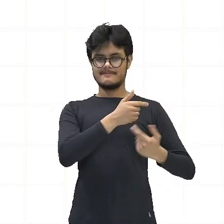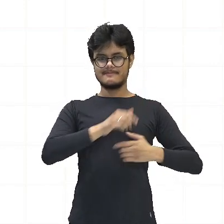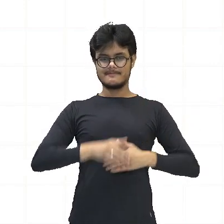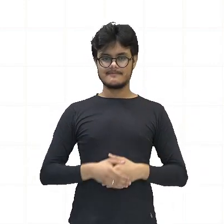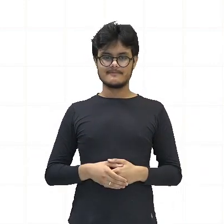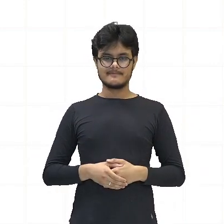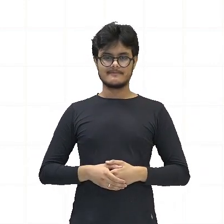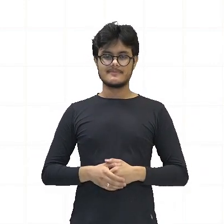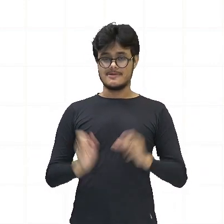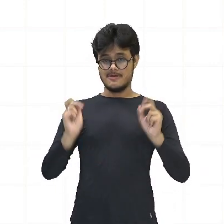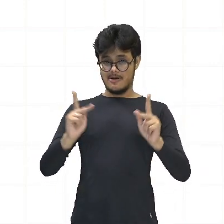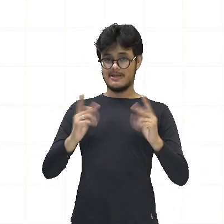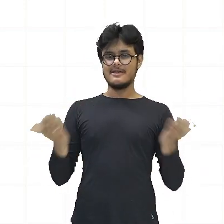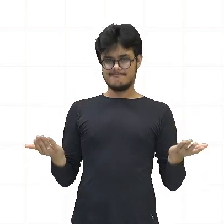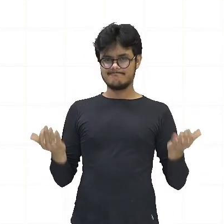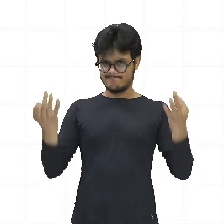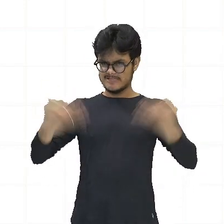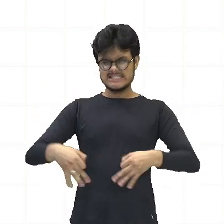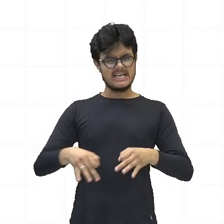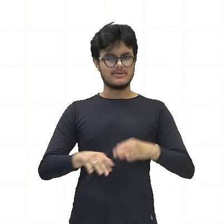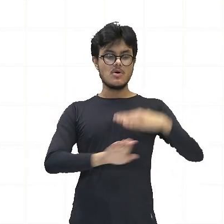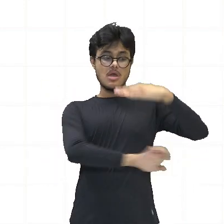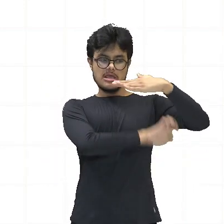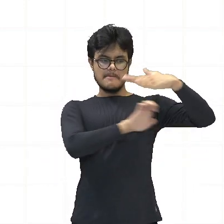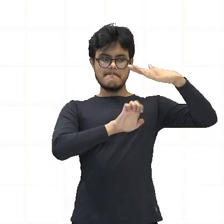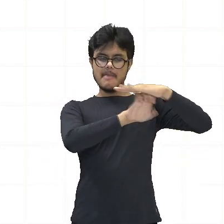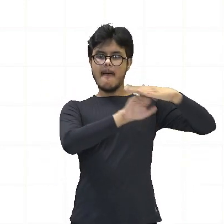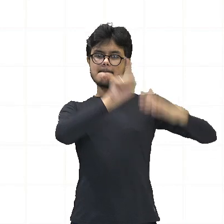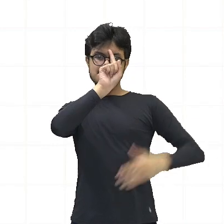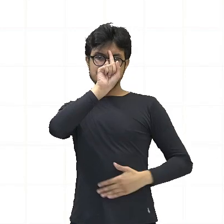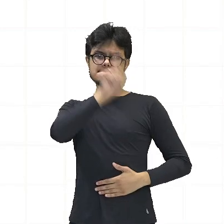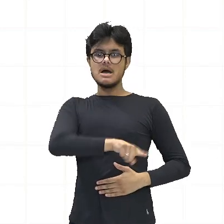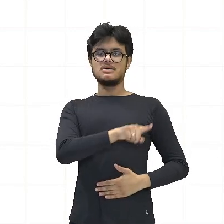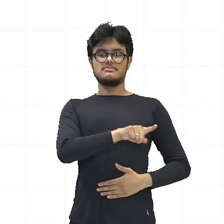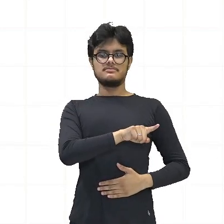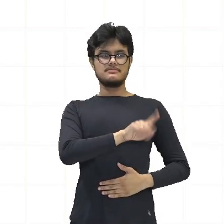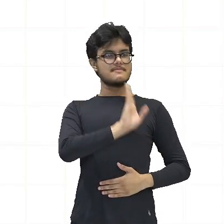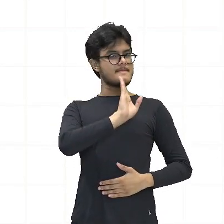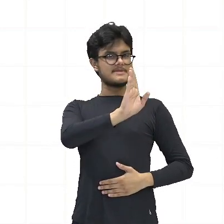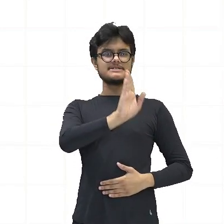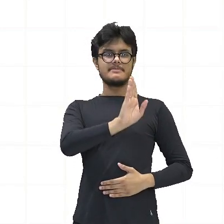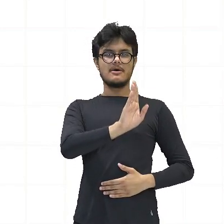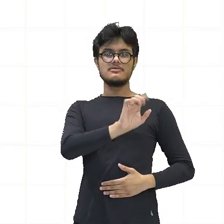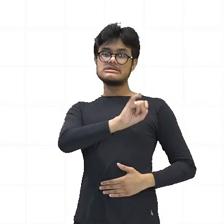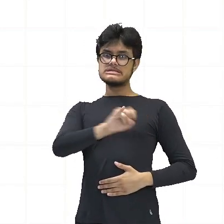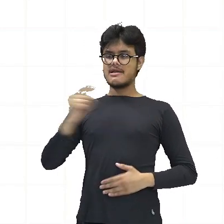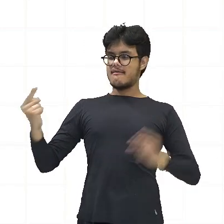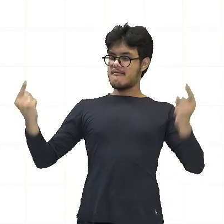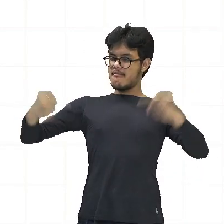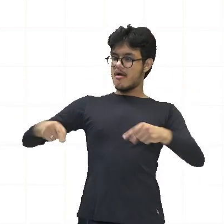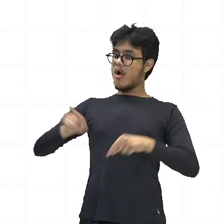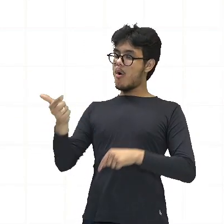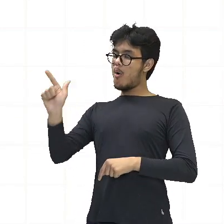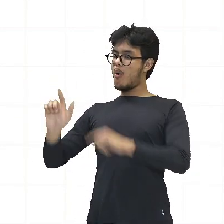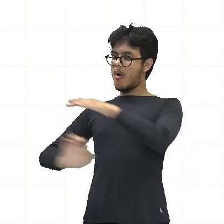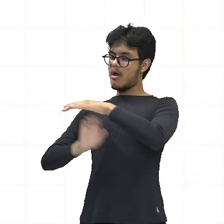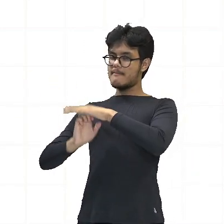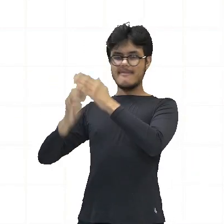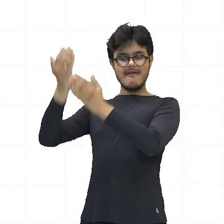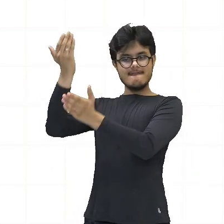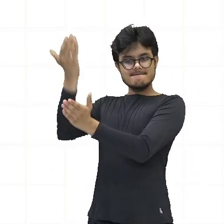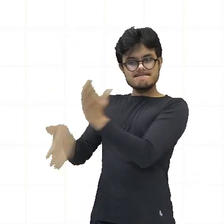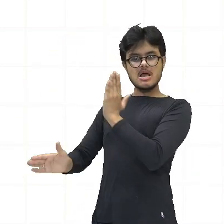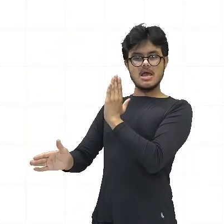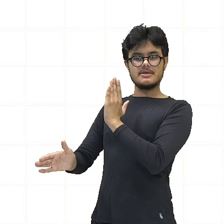tá? Então, essa empresa, ela vai o quê? Tentar eliminar a concorrência. Então, ela vai oferecer